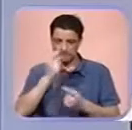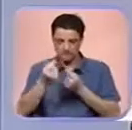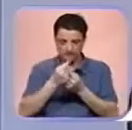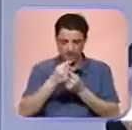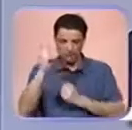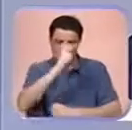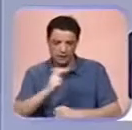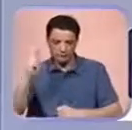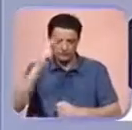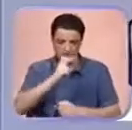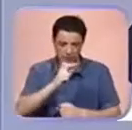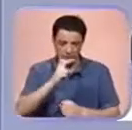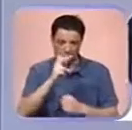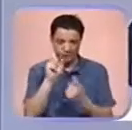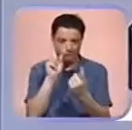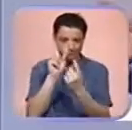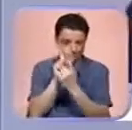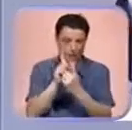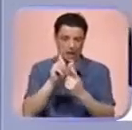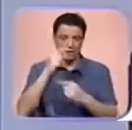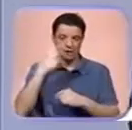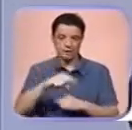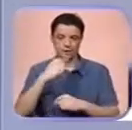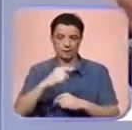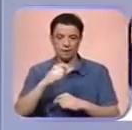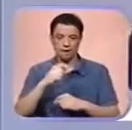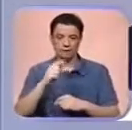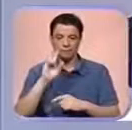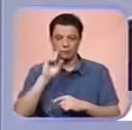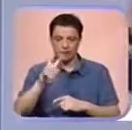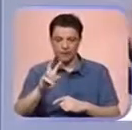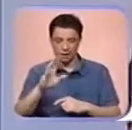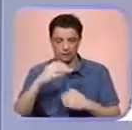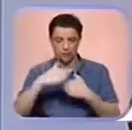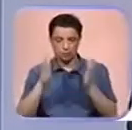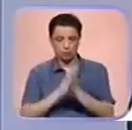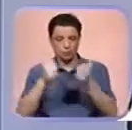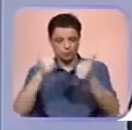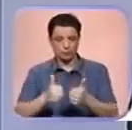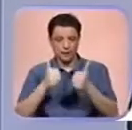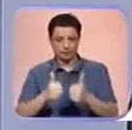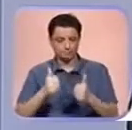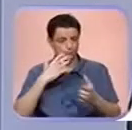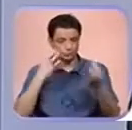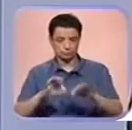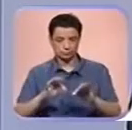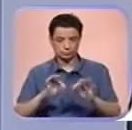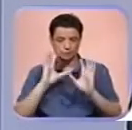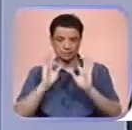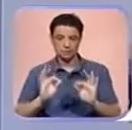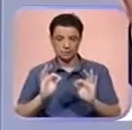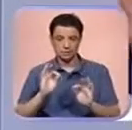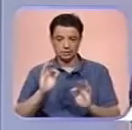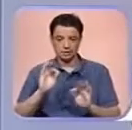televisão, em vez de dar a desculpa que ela quer entrar para os bonecos, não, vamos ver se está tudo bem e depois, claro. Se tiver, claro. Muito bem. Mas se ela quiser entrar nos bonecos,